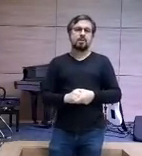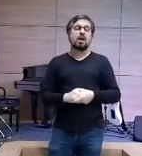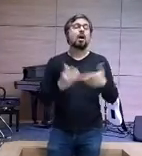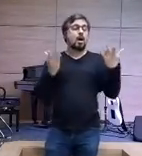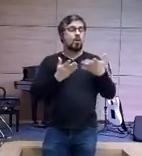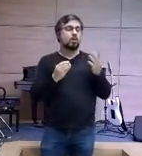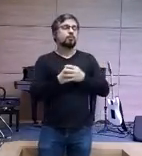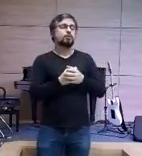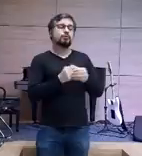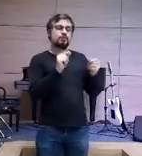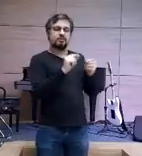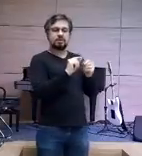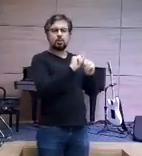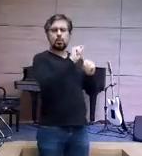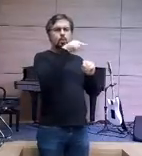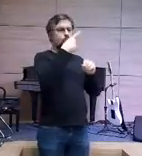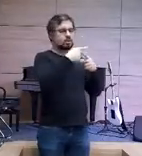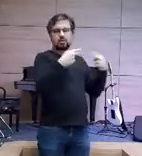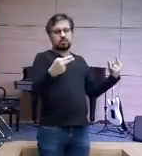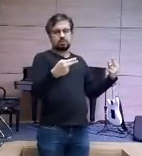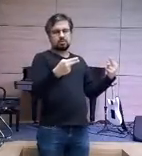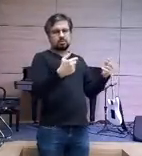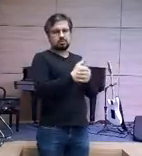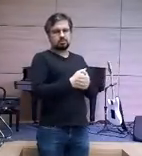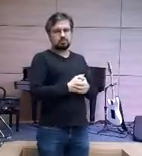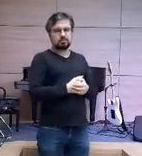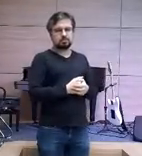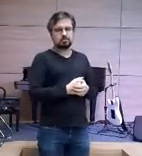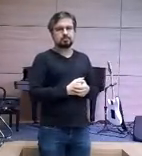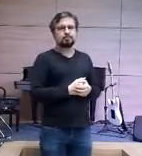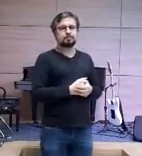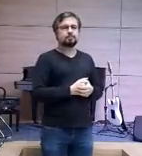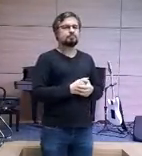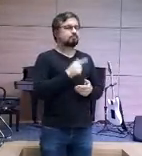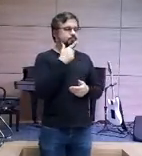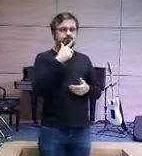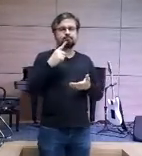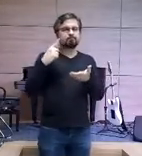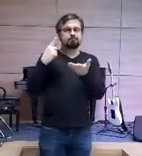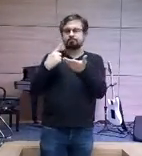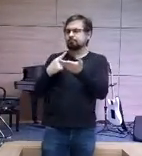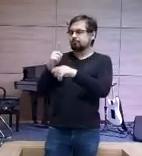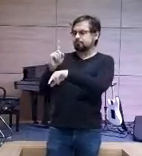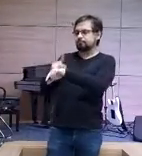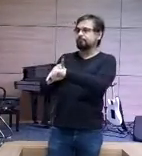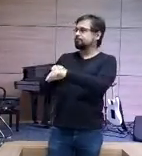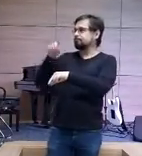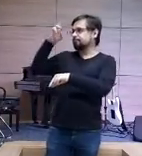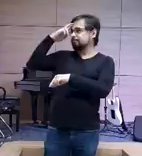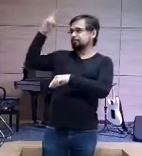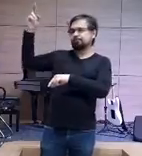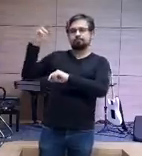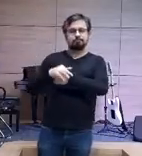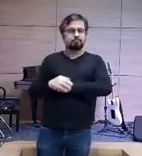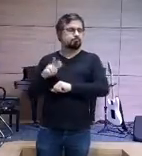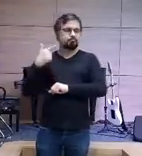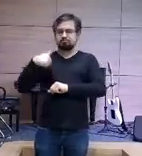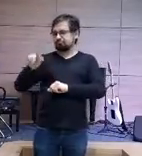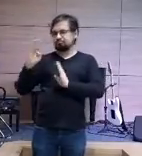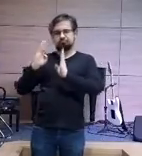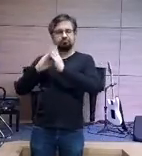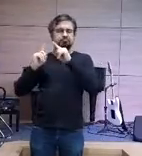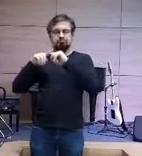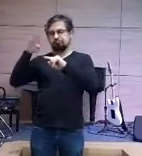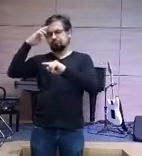consegui agora eu vou ocupar minha vida de outras coisas e eu não vou ter tempo mais para o senhor eu não vou mais a